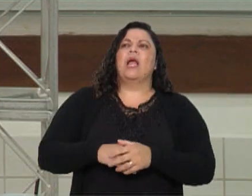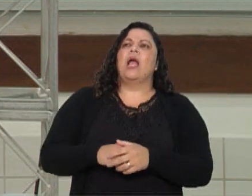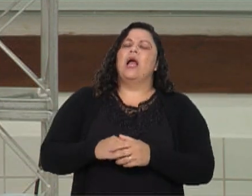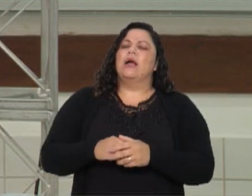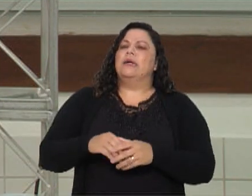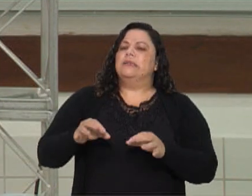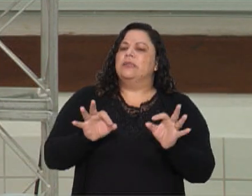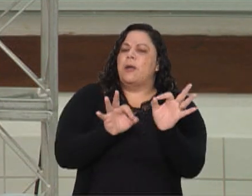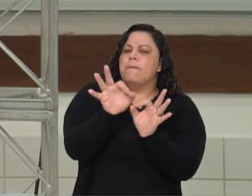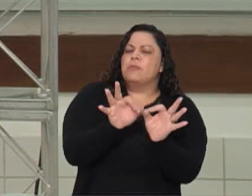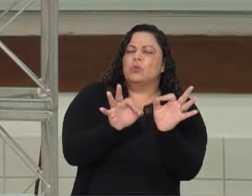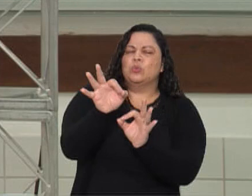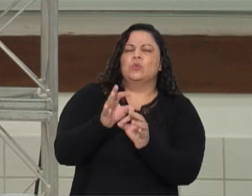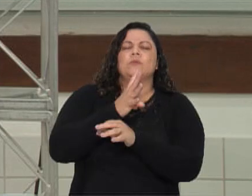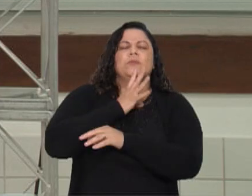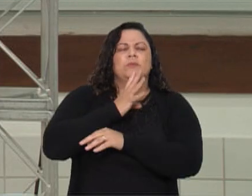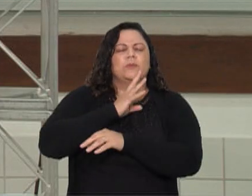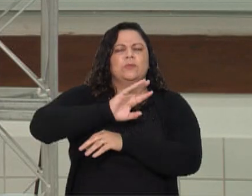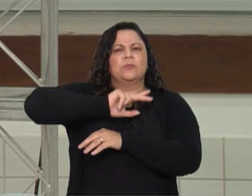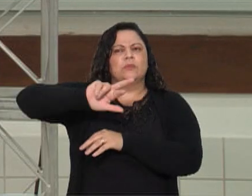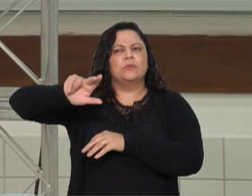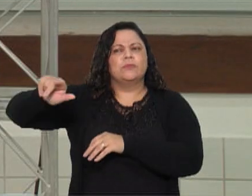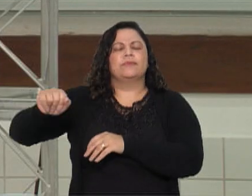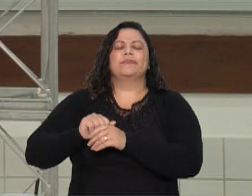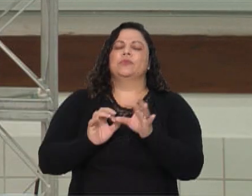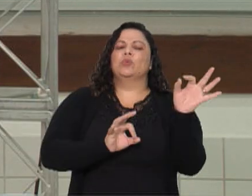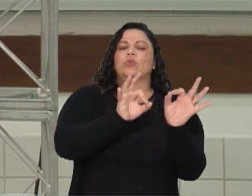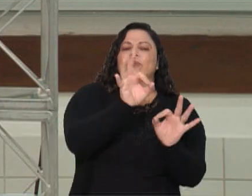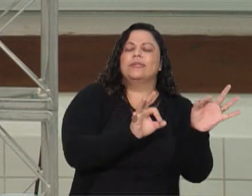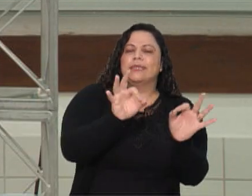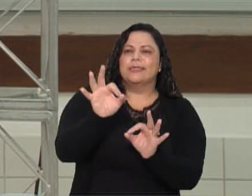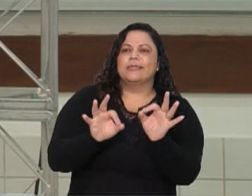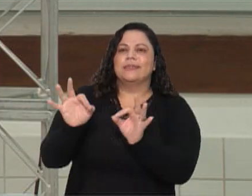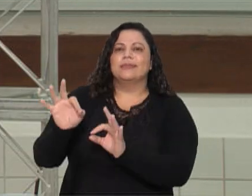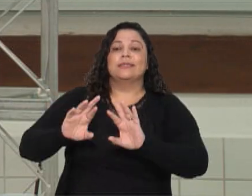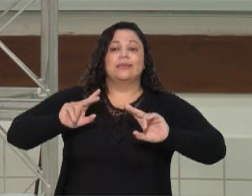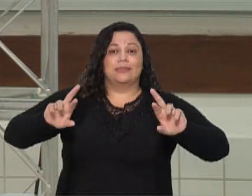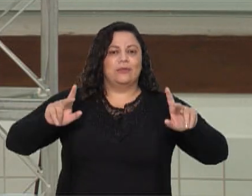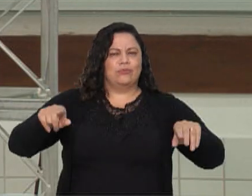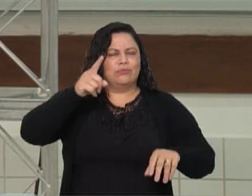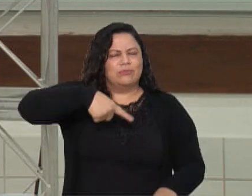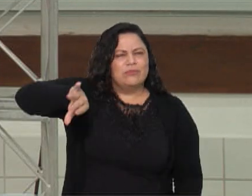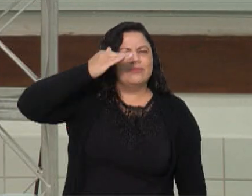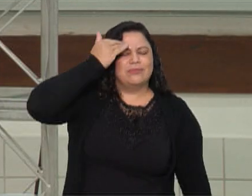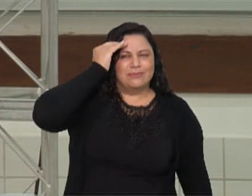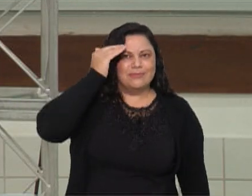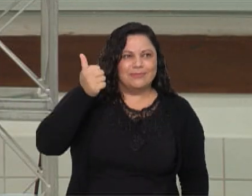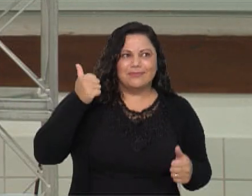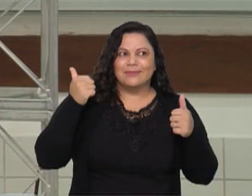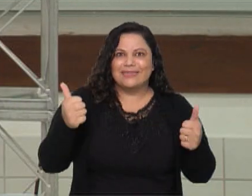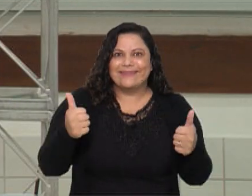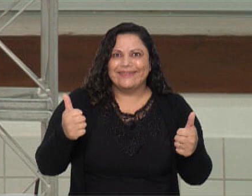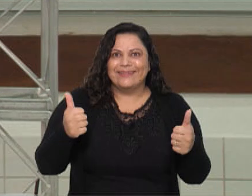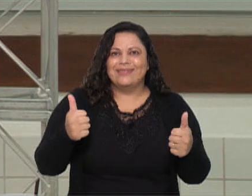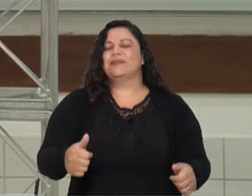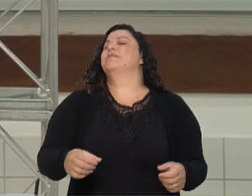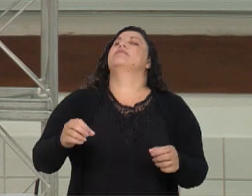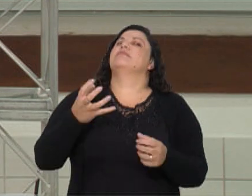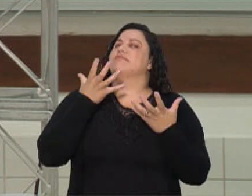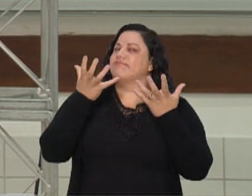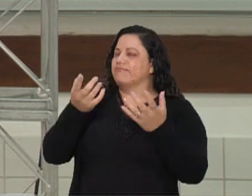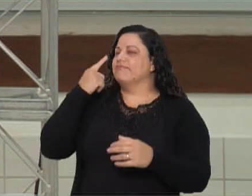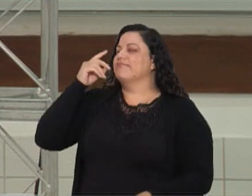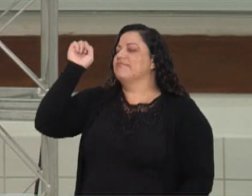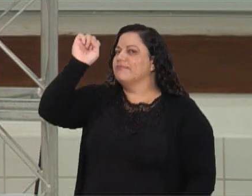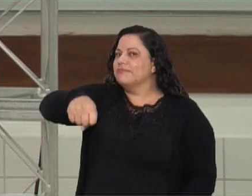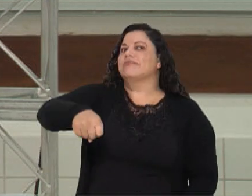novos projetos para vocês conhecerem, falando um pouquinho da urbanização, né? Entenderam? Ai, eu espero que sim, né?